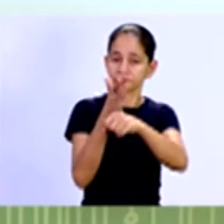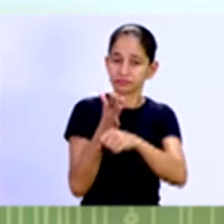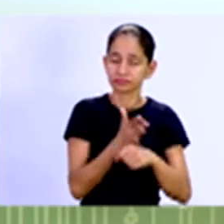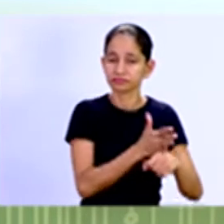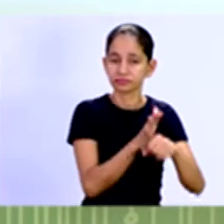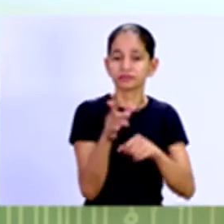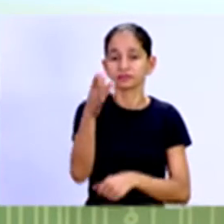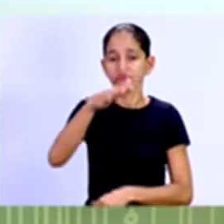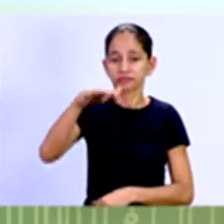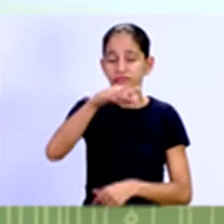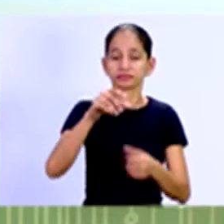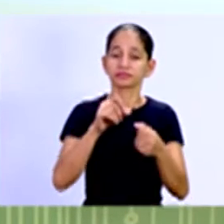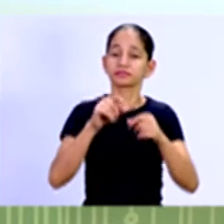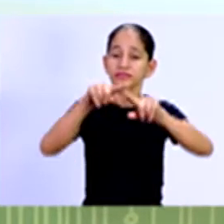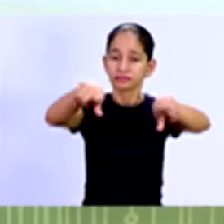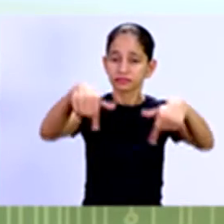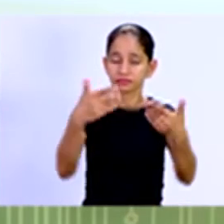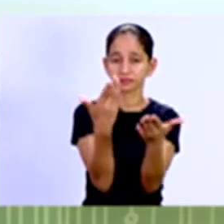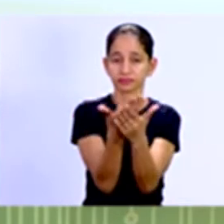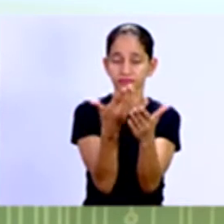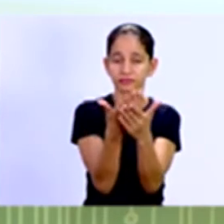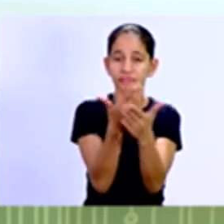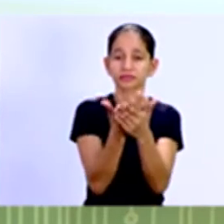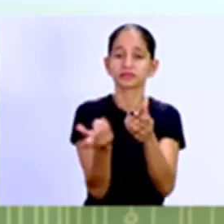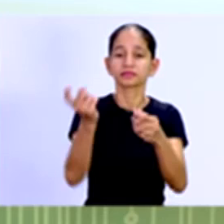atividades em sala de aula, e nós